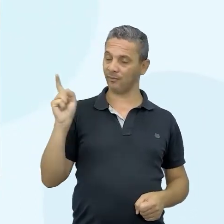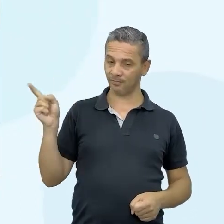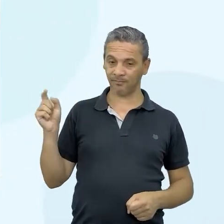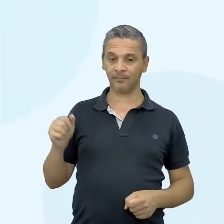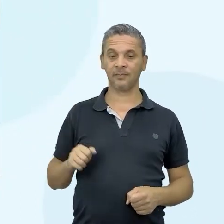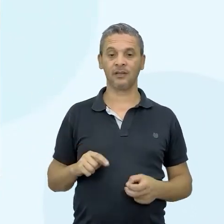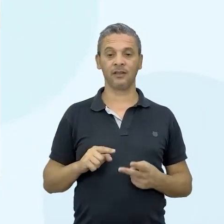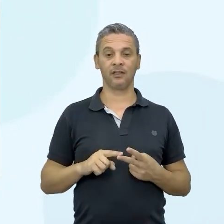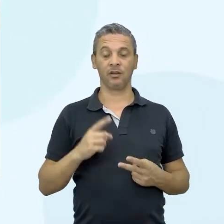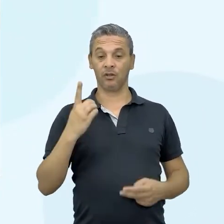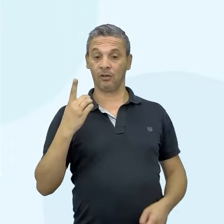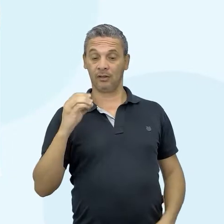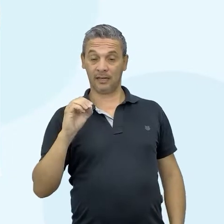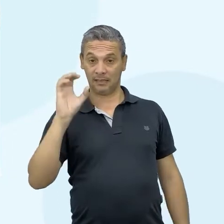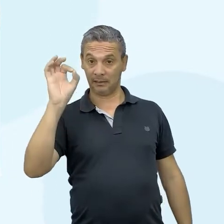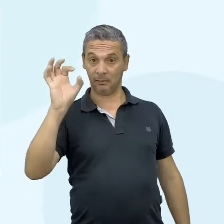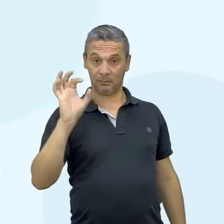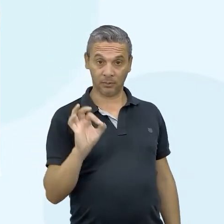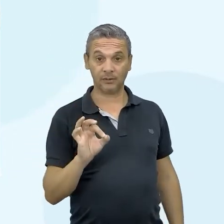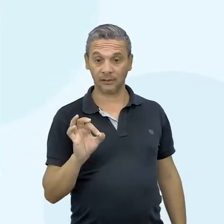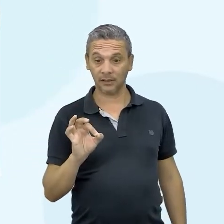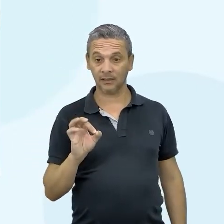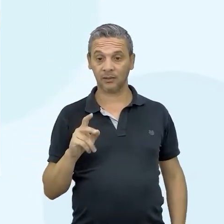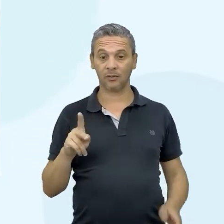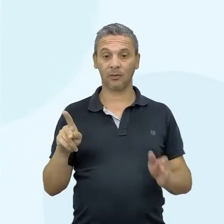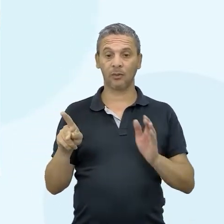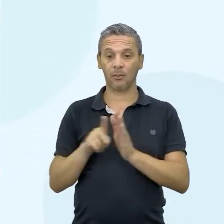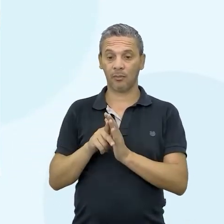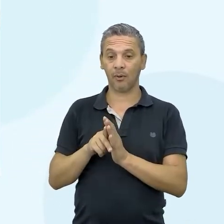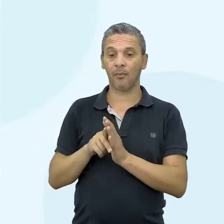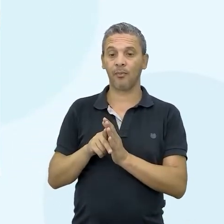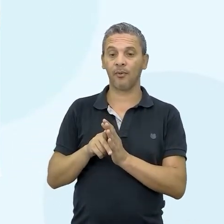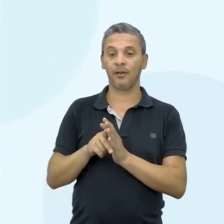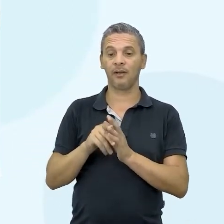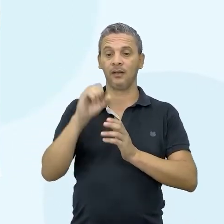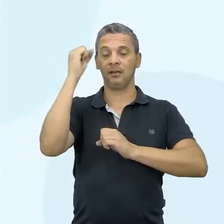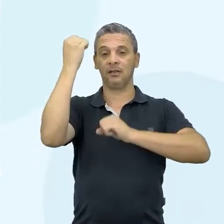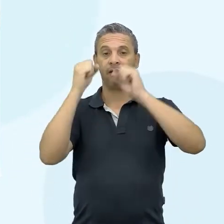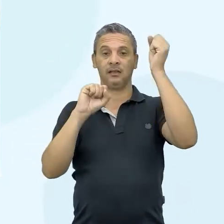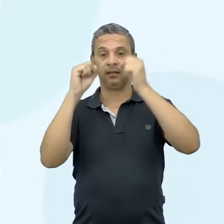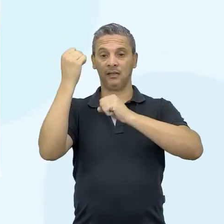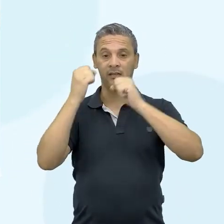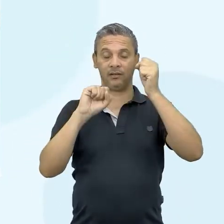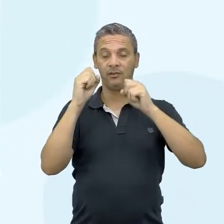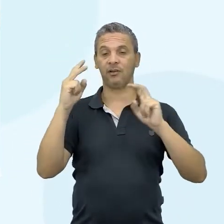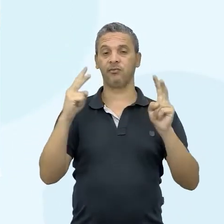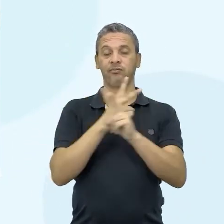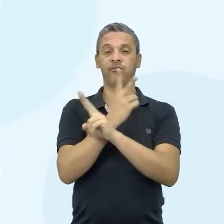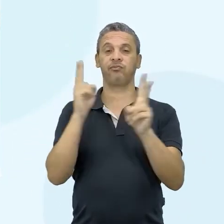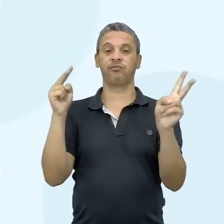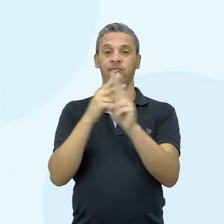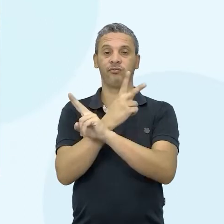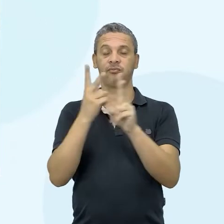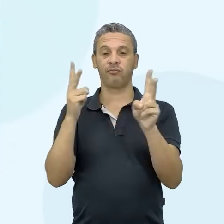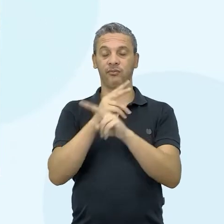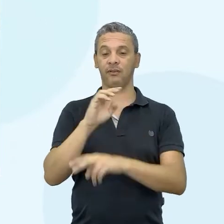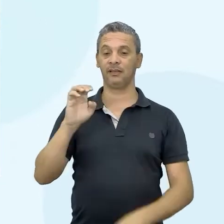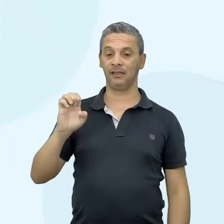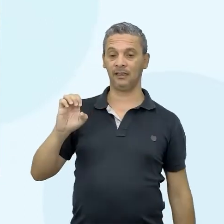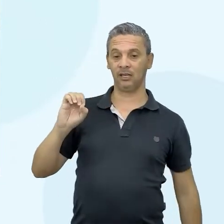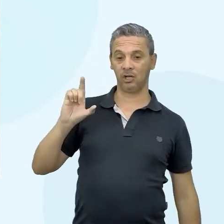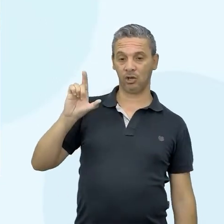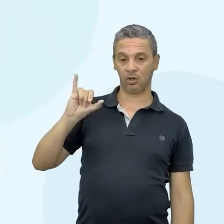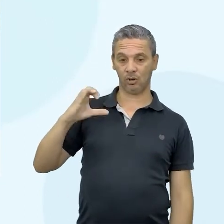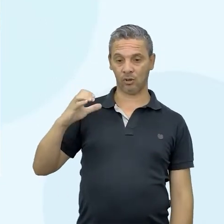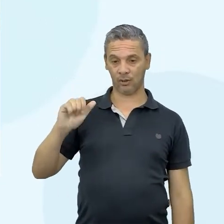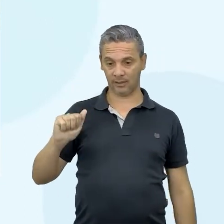gente tem quase 10%, que é a parte amarelinha aqui, ó, de energia eólica, né? Aqui em 2020, era um limite que a gente